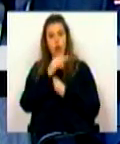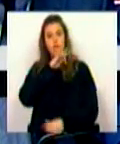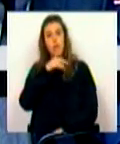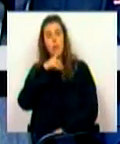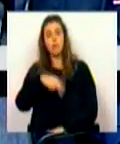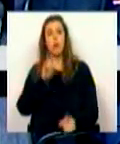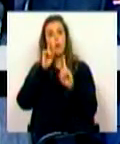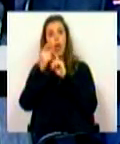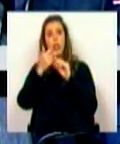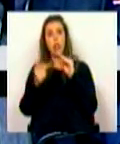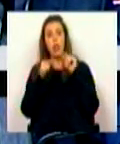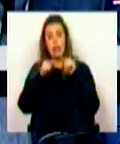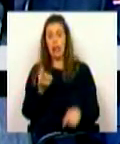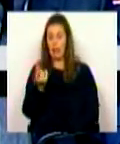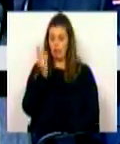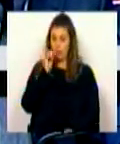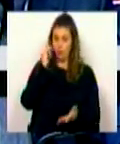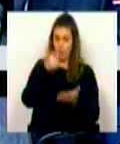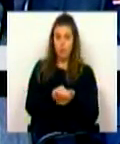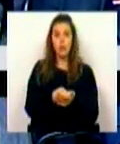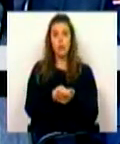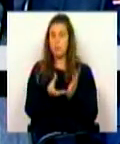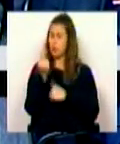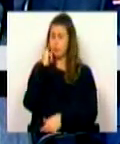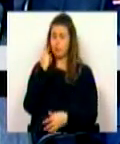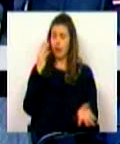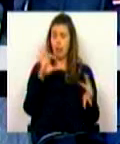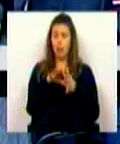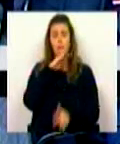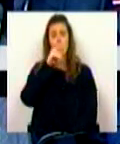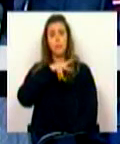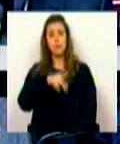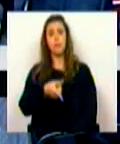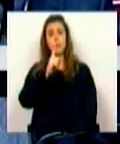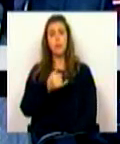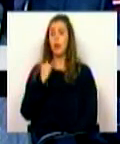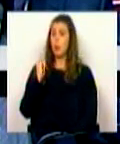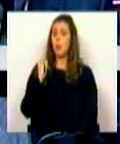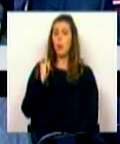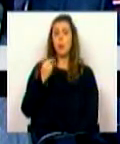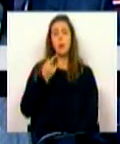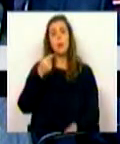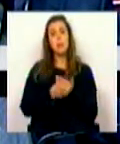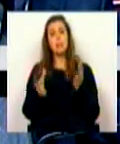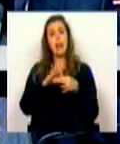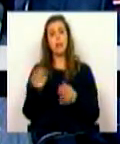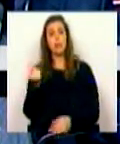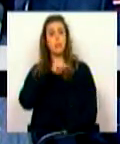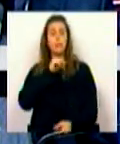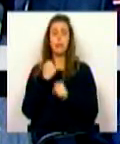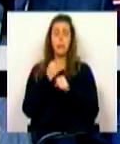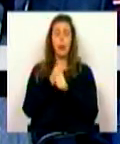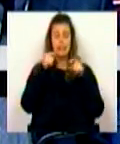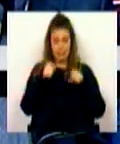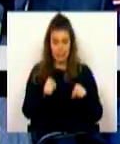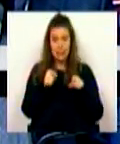na redução daquele imposto que é mais relevante para as famílias portuguesas, que é o imposto sobre os rendimentos do trabalho. E é